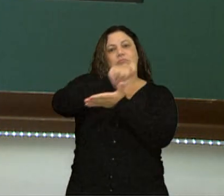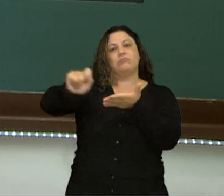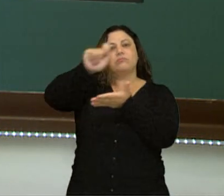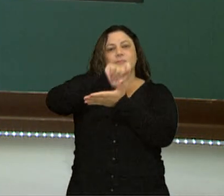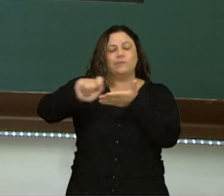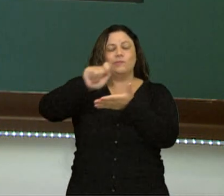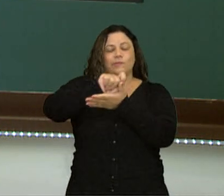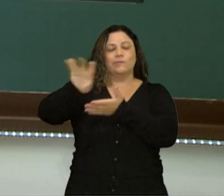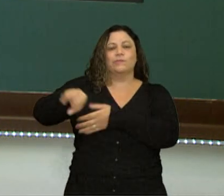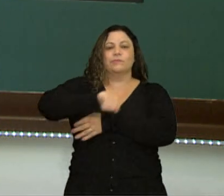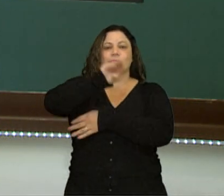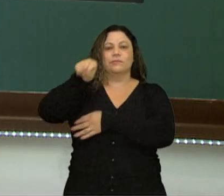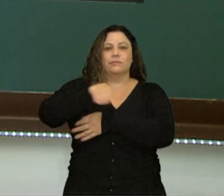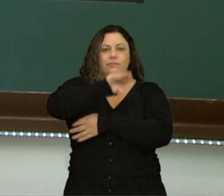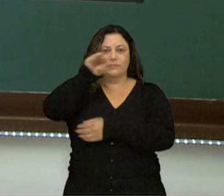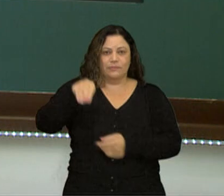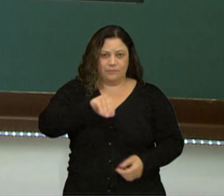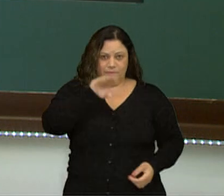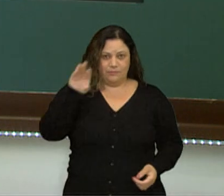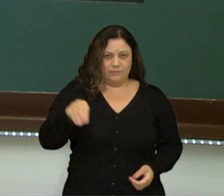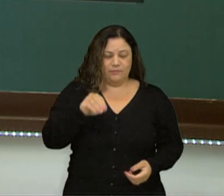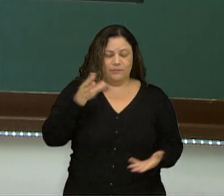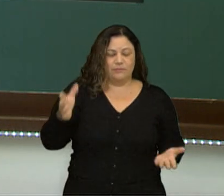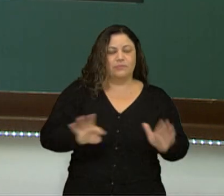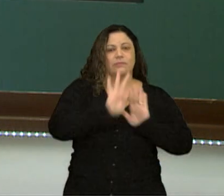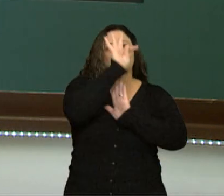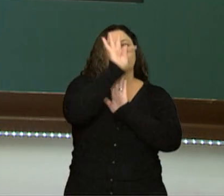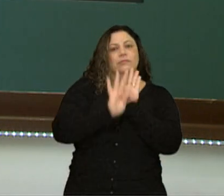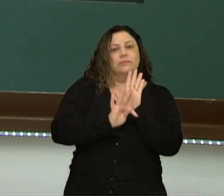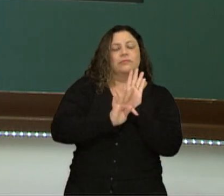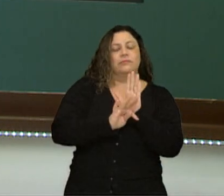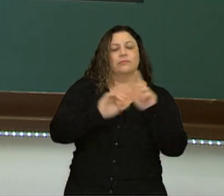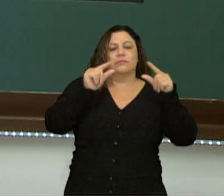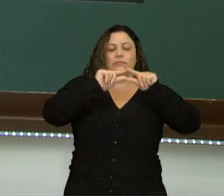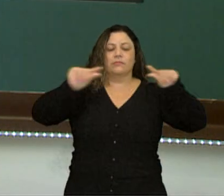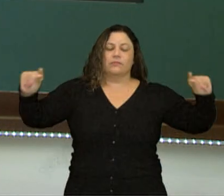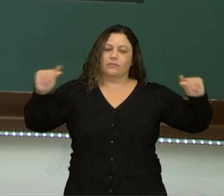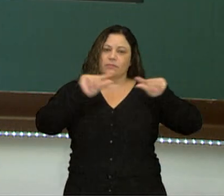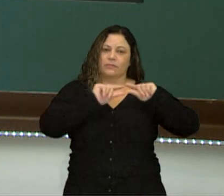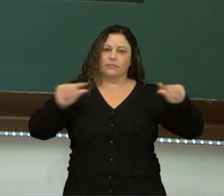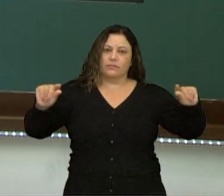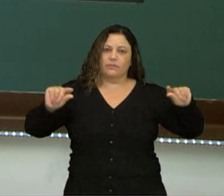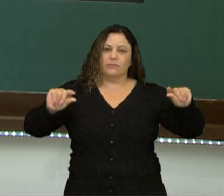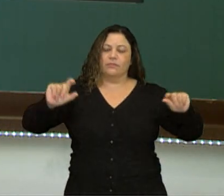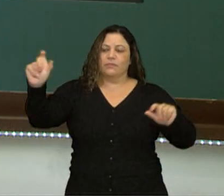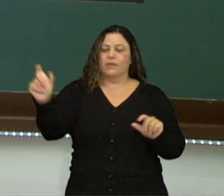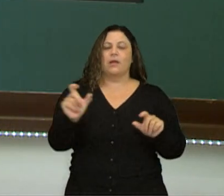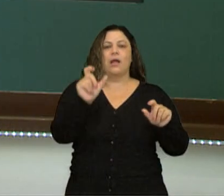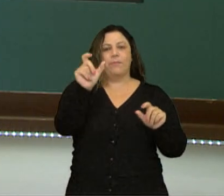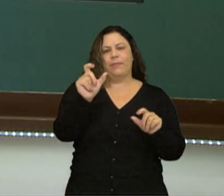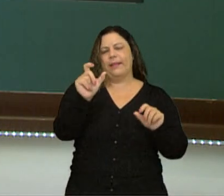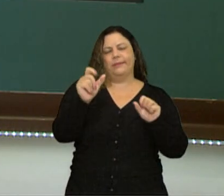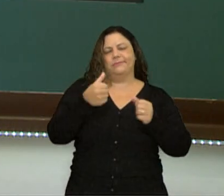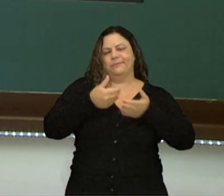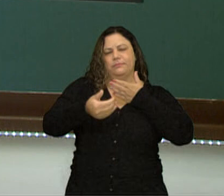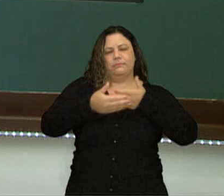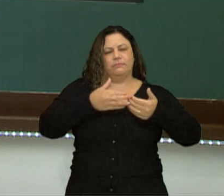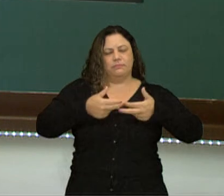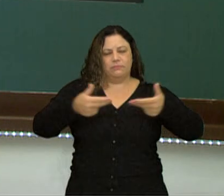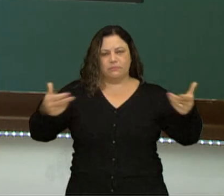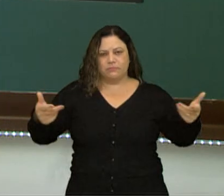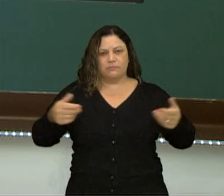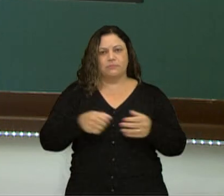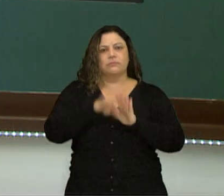como faladas, certo? Um texto que vai estar lá, uma frase, uma palavra solta, enfim. Isso